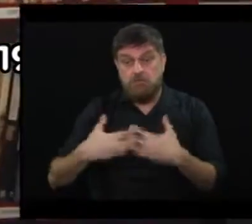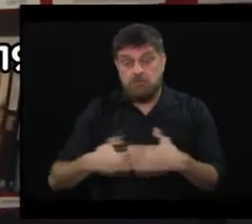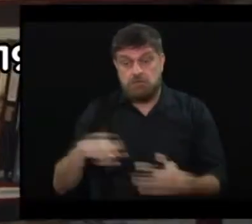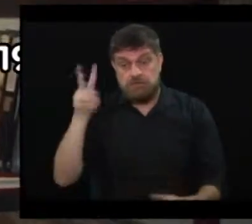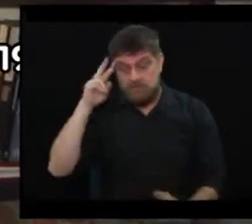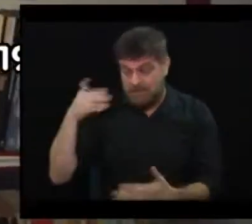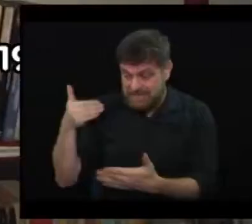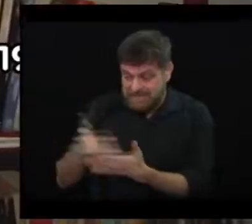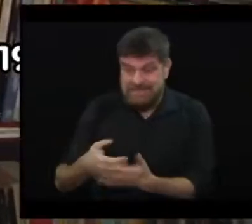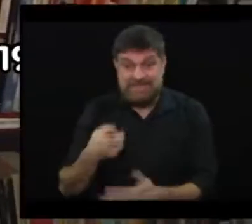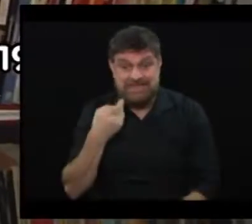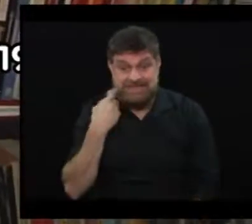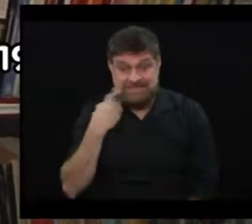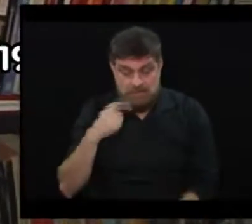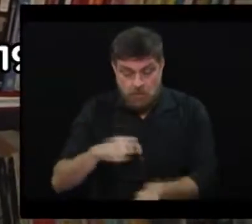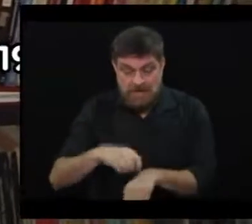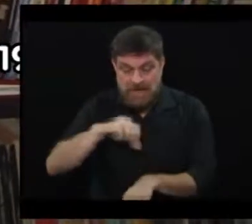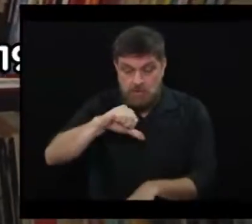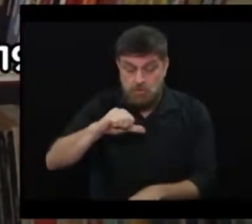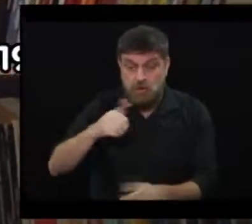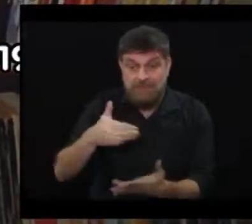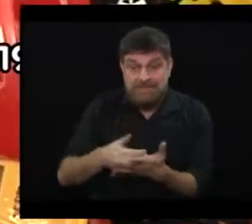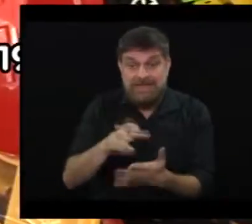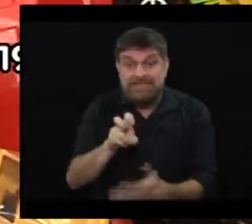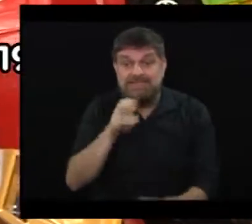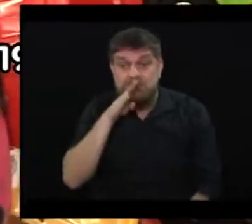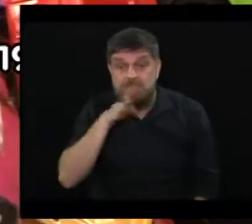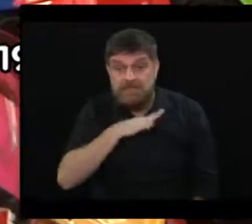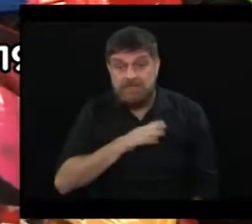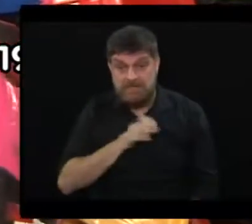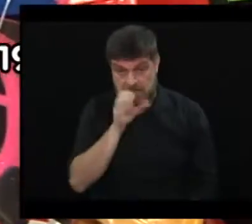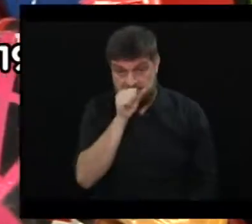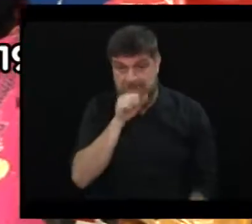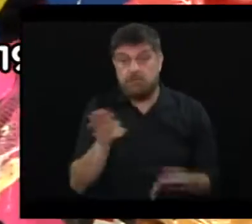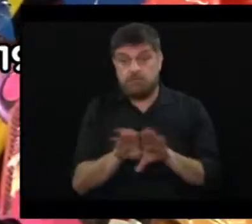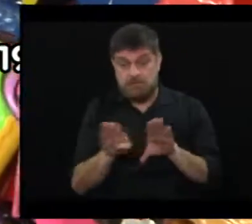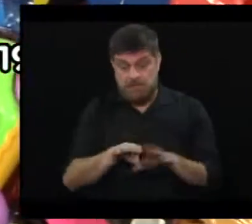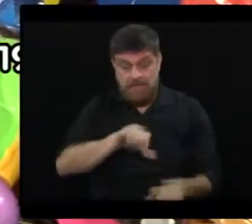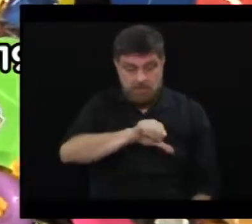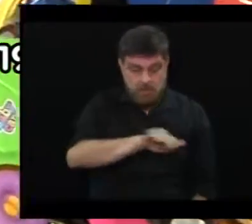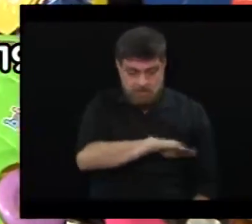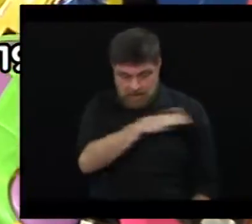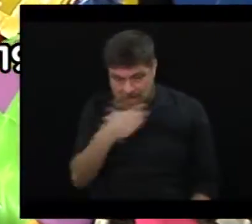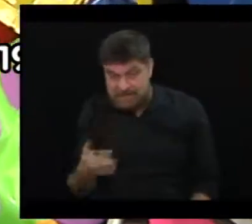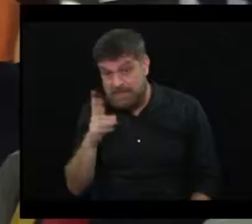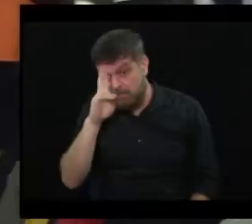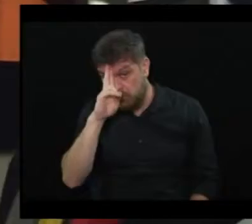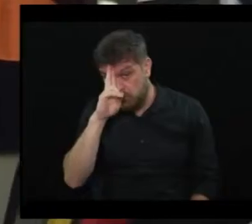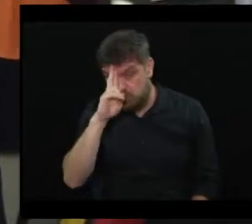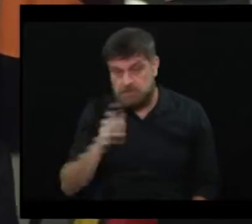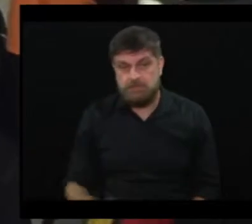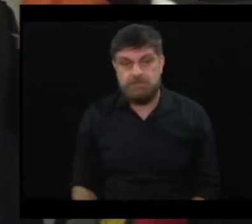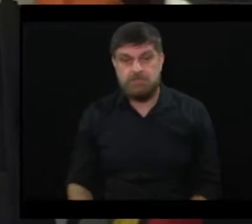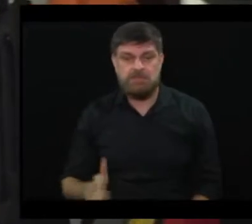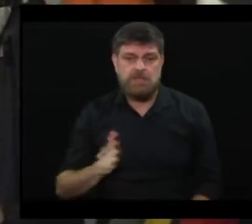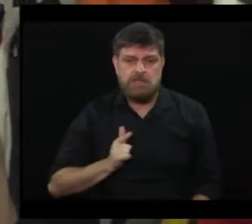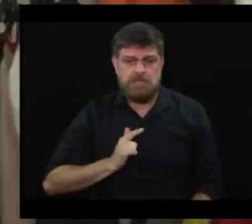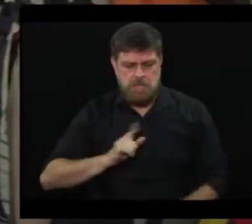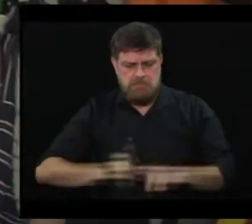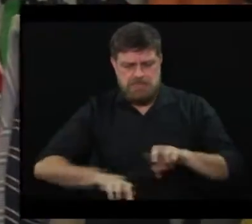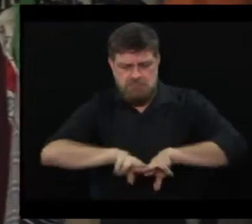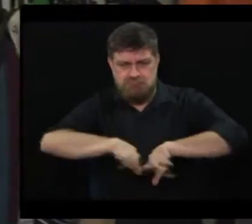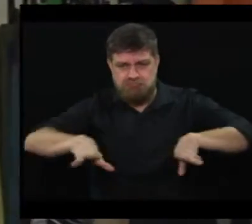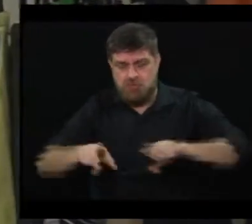sexta, das 9 horas da manhã às 5 da tarde e no sábado, das 9 da manhã ao meio-dia. Entre as variedades